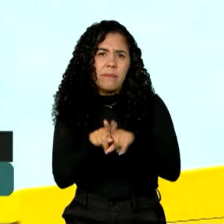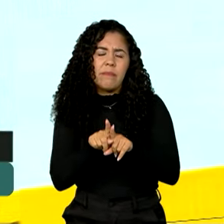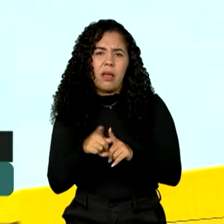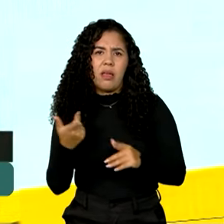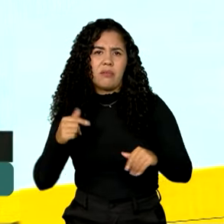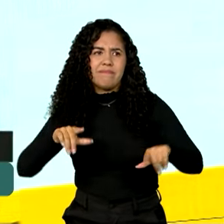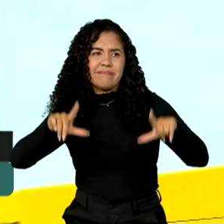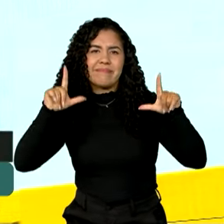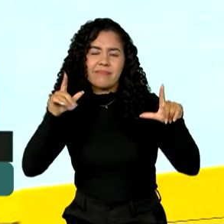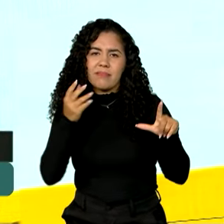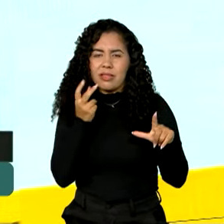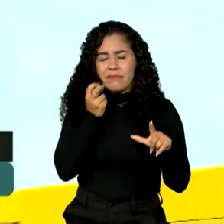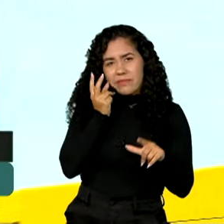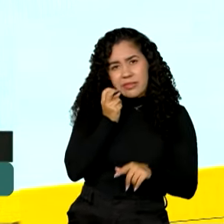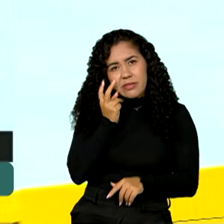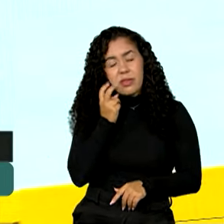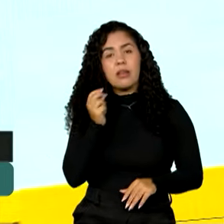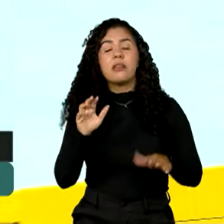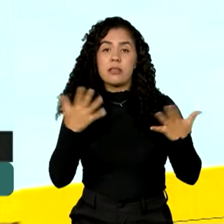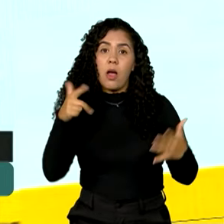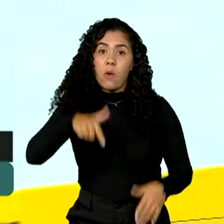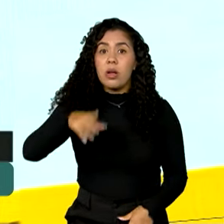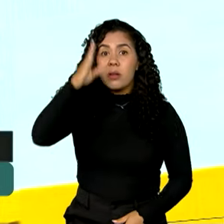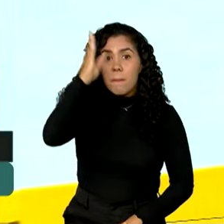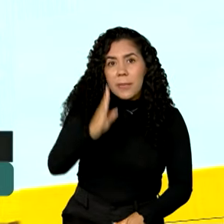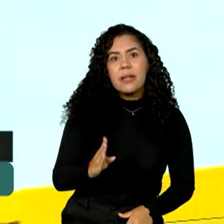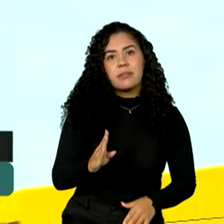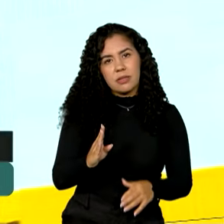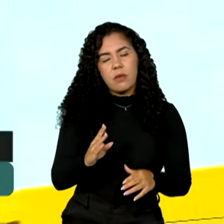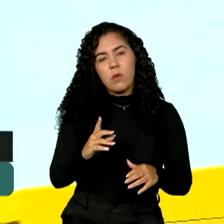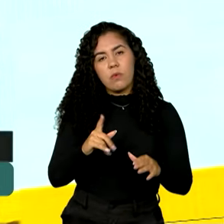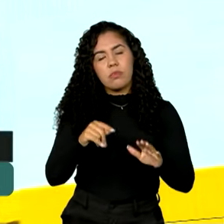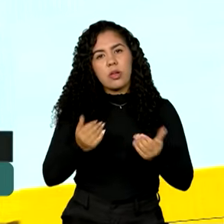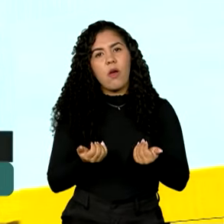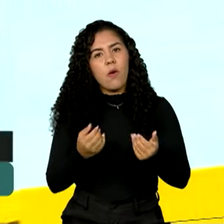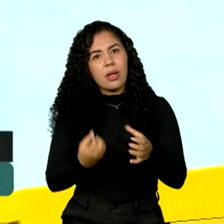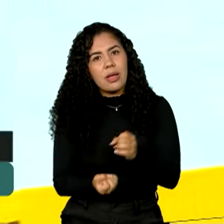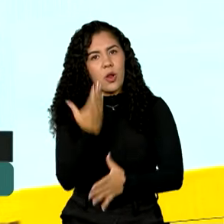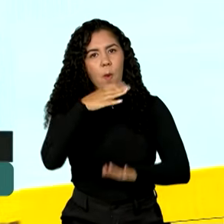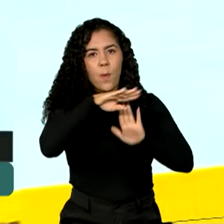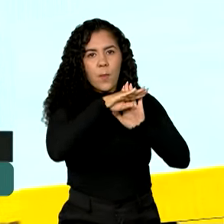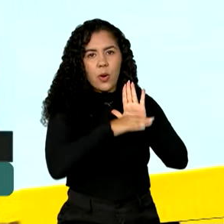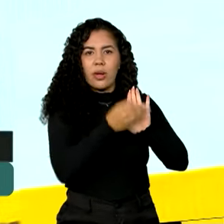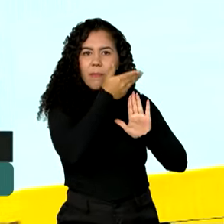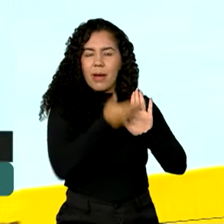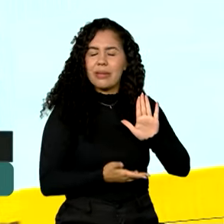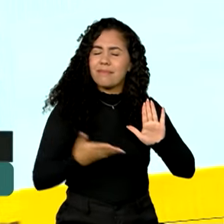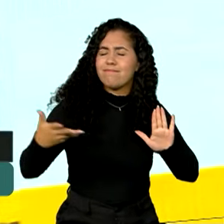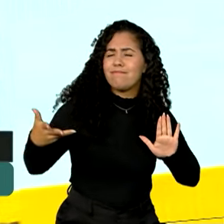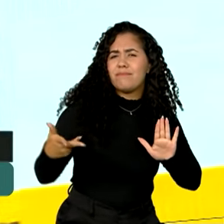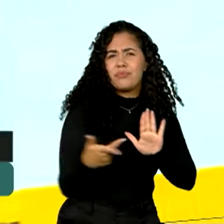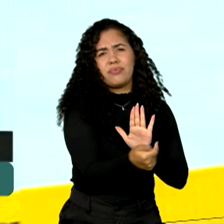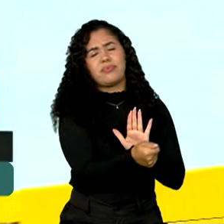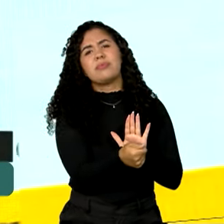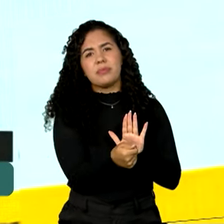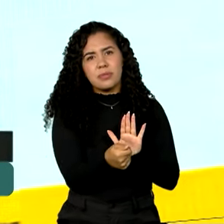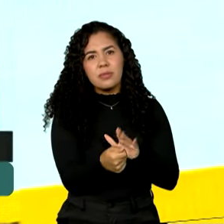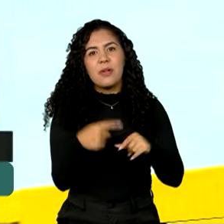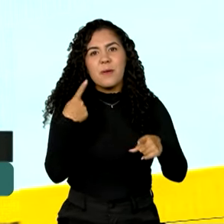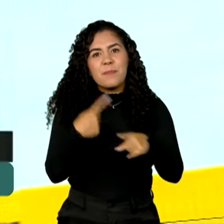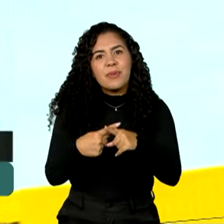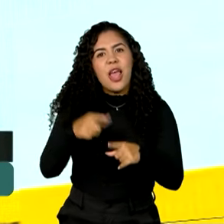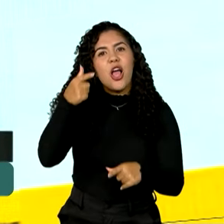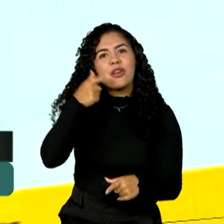diante dos outros. E o Brasil sorridente é uma coisa extraordinária porque recupera, não o